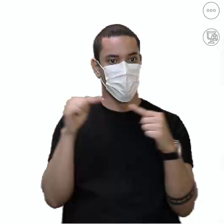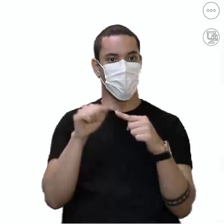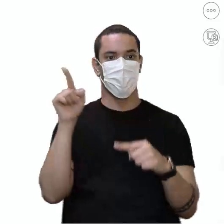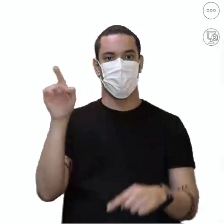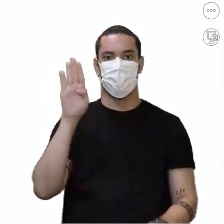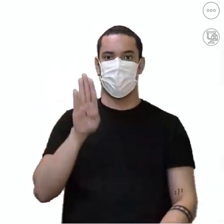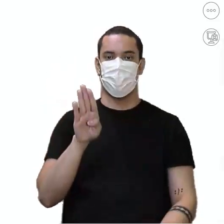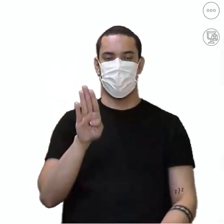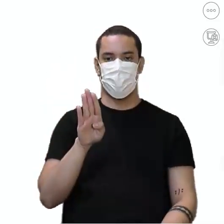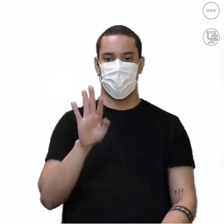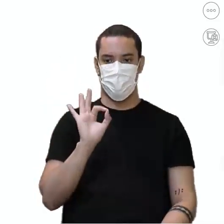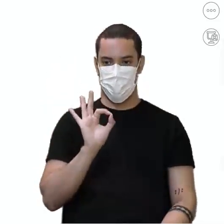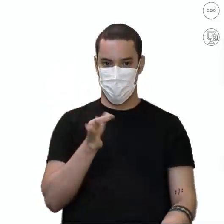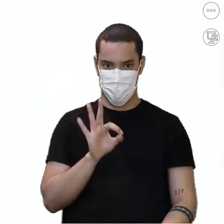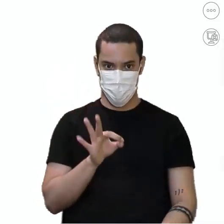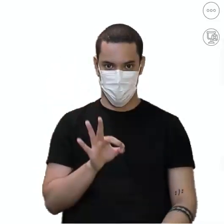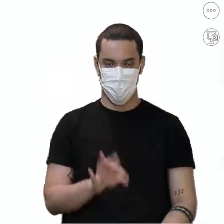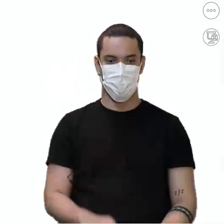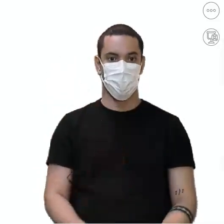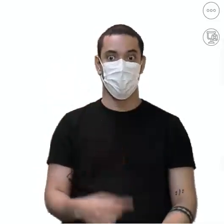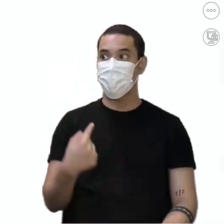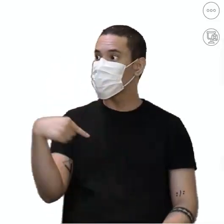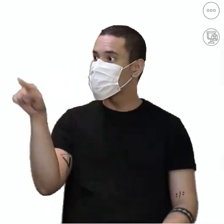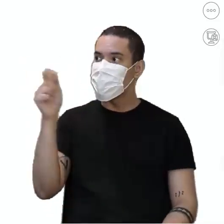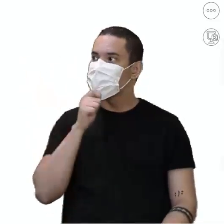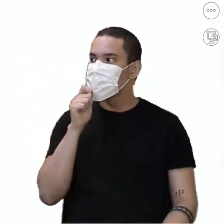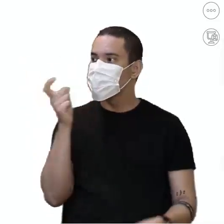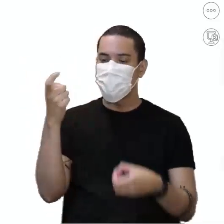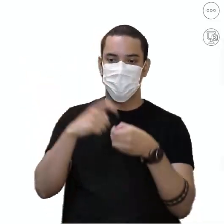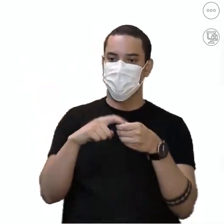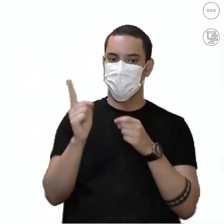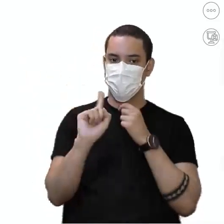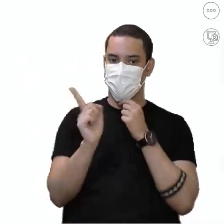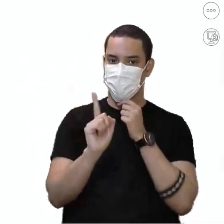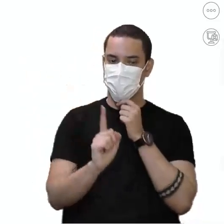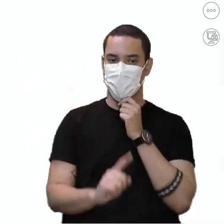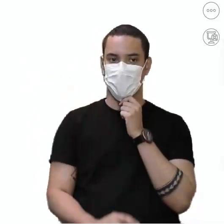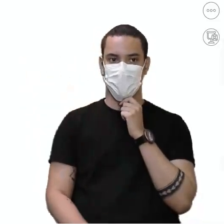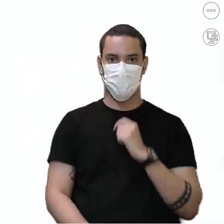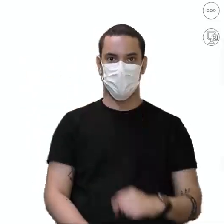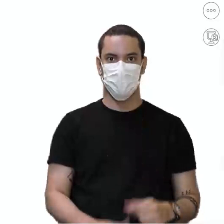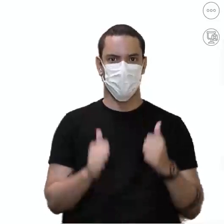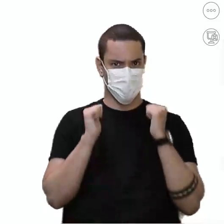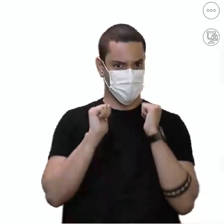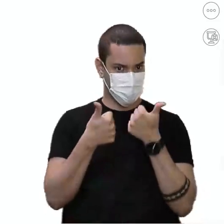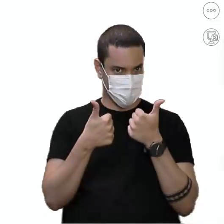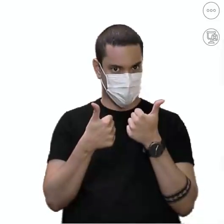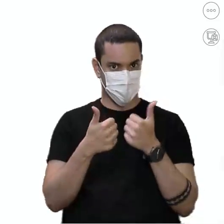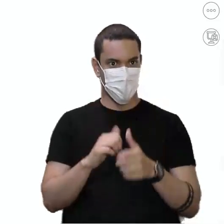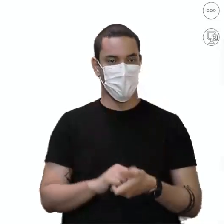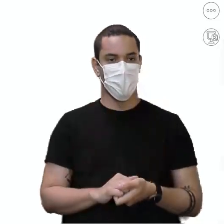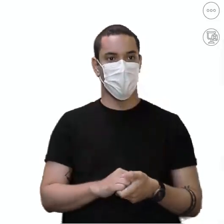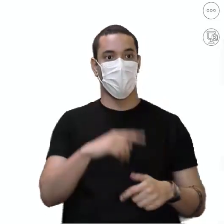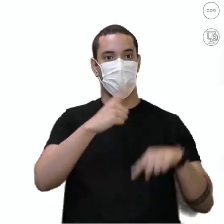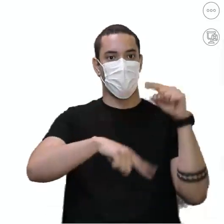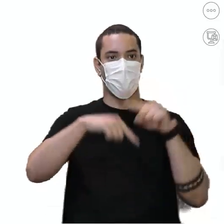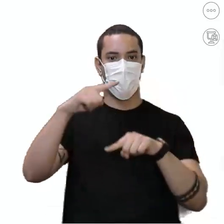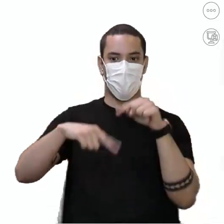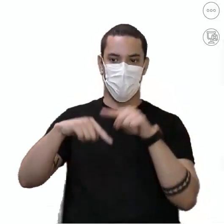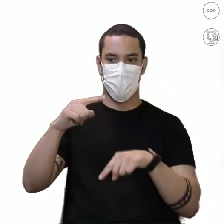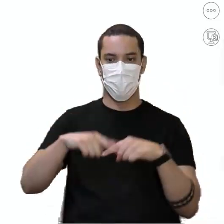been to? Certo? Mas ele foi e não voltou, então vou usar o gone. Muito bem? Então, olha aí o nosso